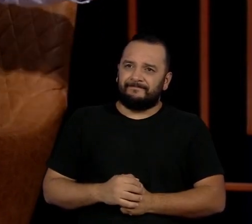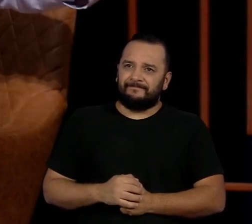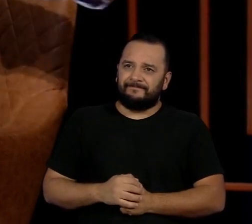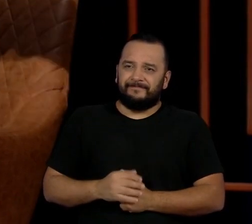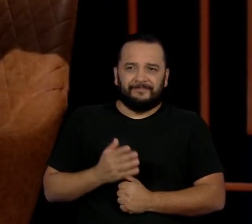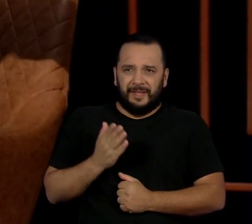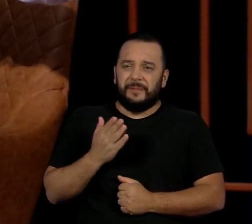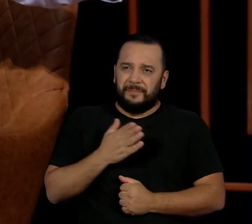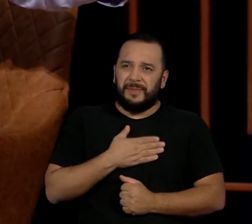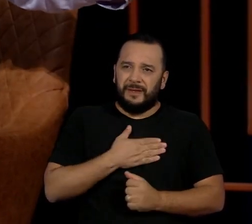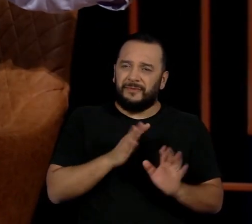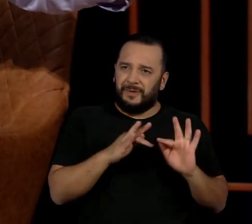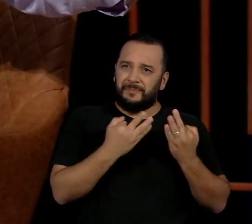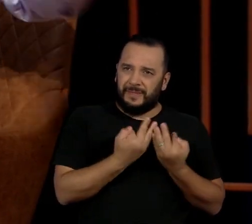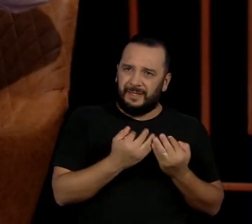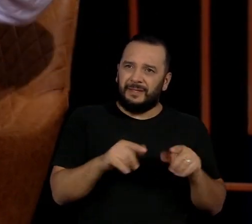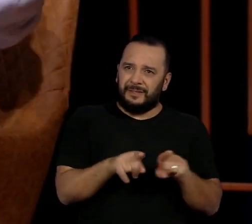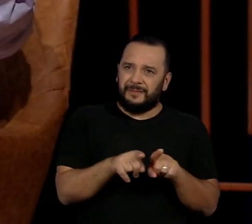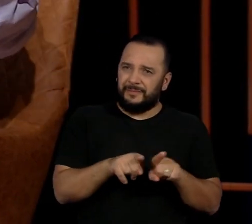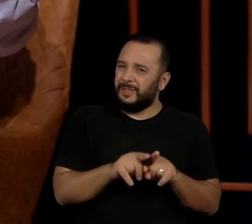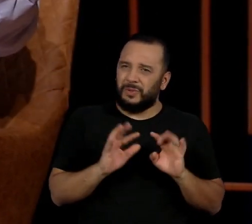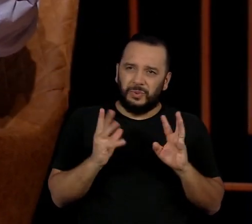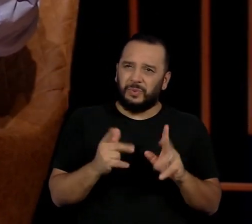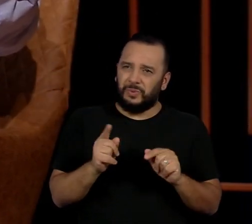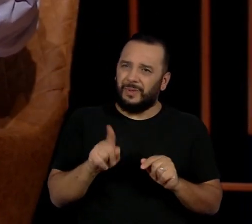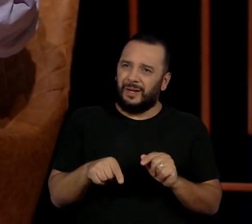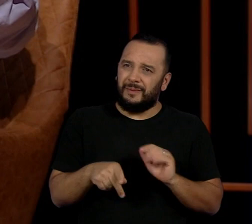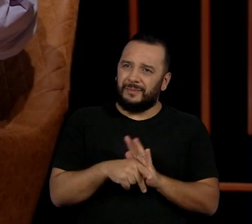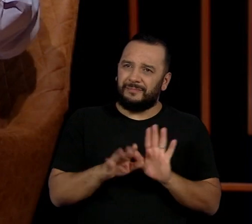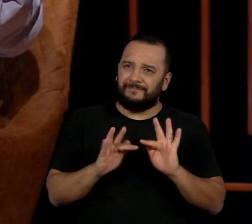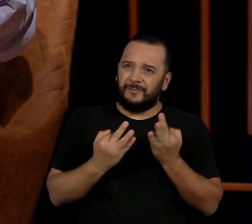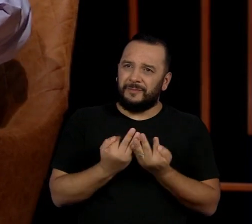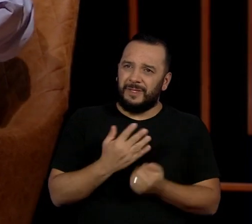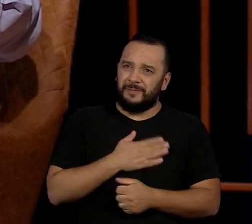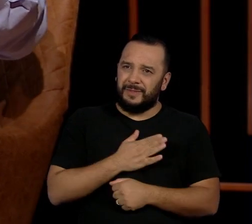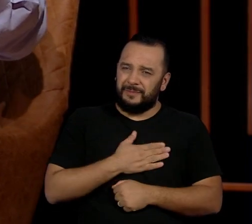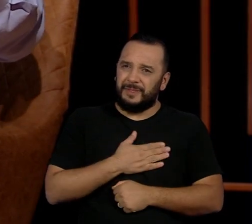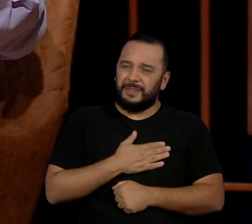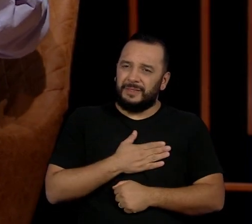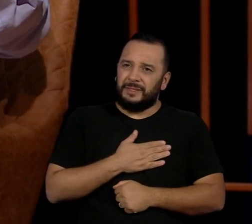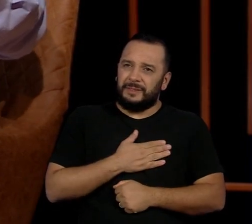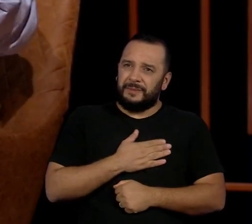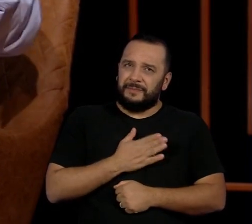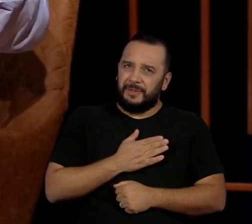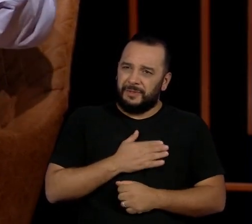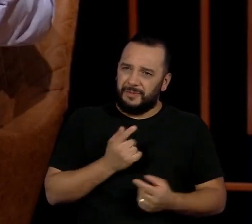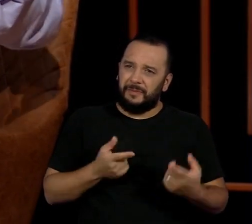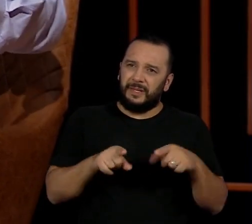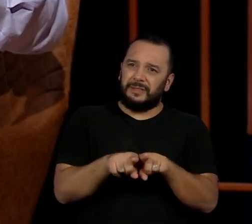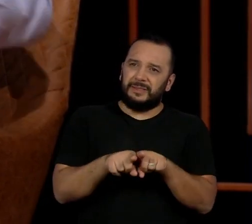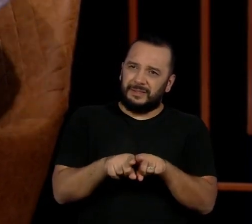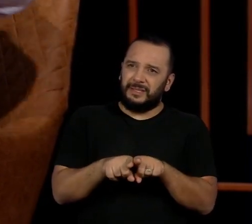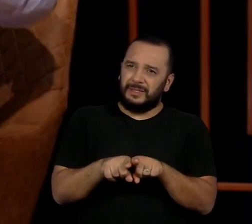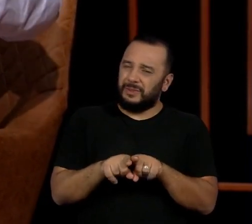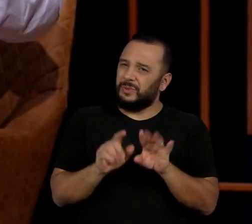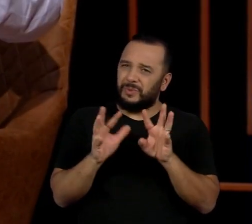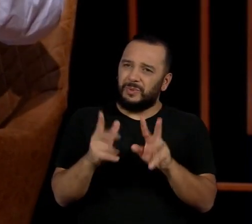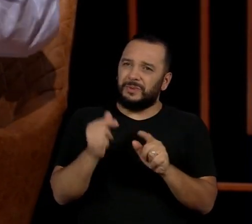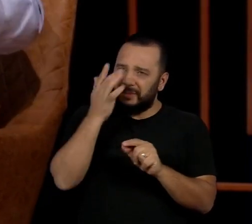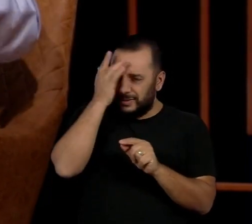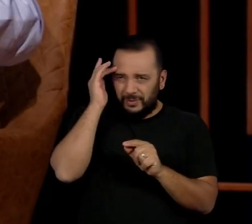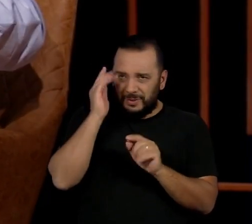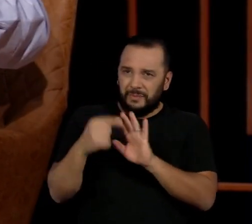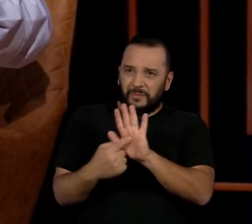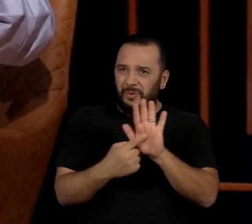E a minha família é minha família. Tudo é minha família, entendeu? Os meus parceiros, todas essas pessoas que apareceram, e muito mais,